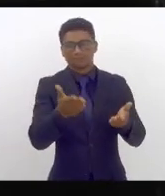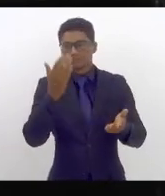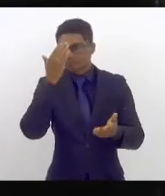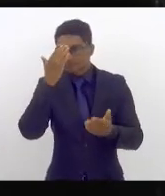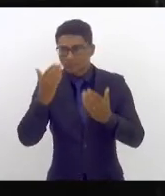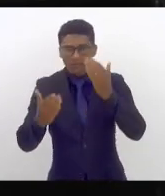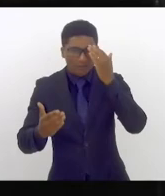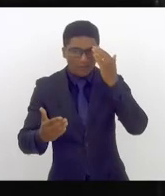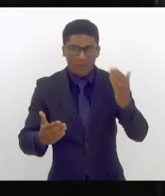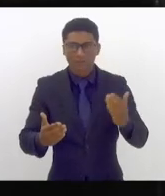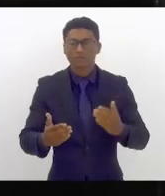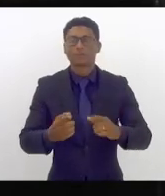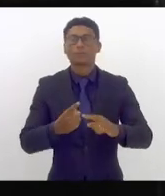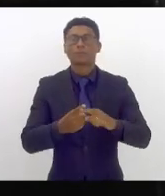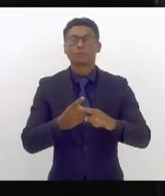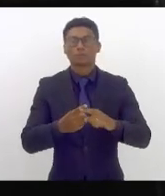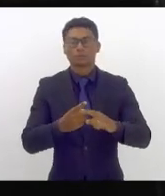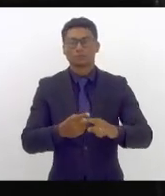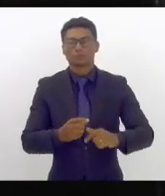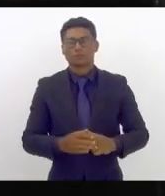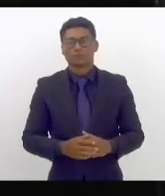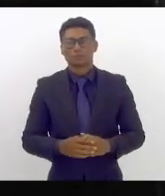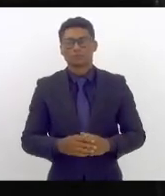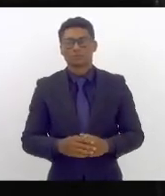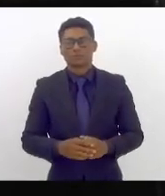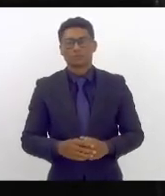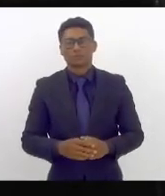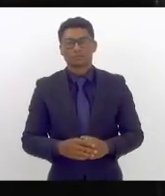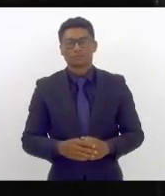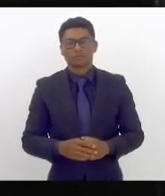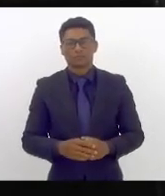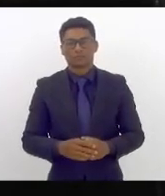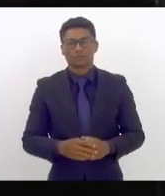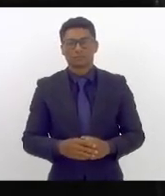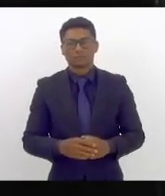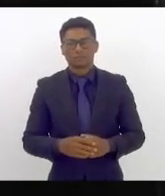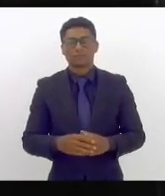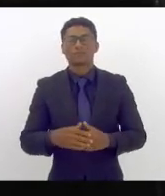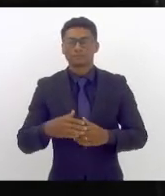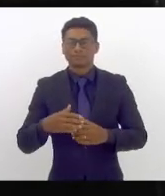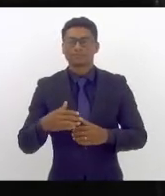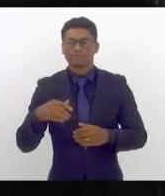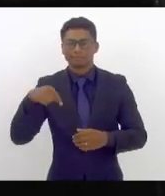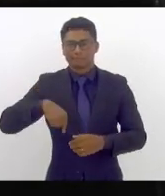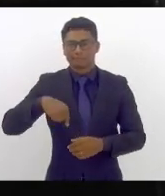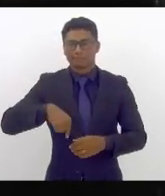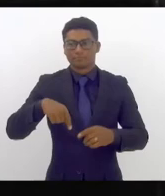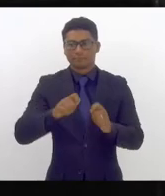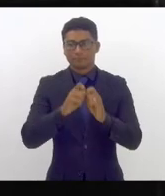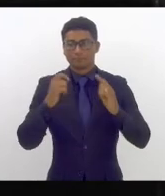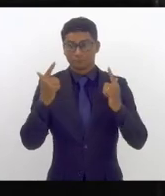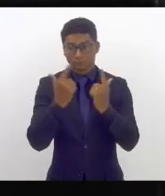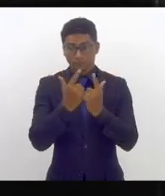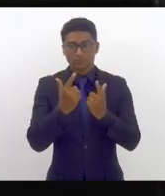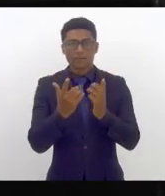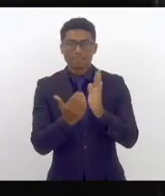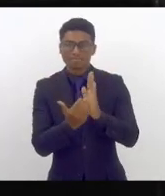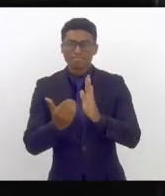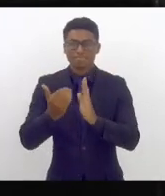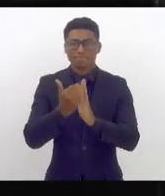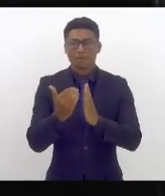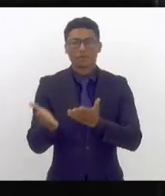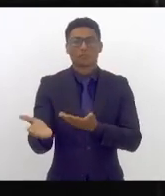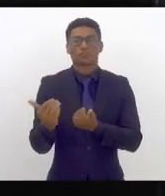porque isso vai se tornar com toda certeza uma rotina aqui no nosso mandato a trazer